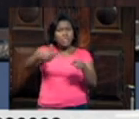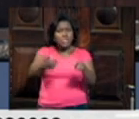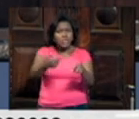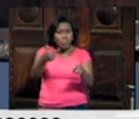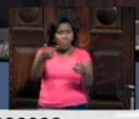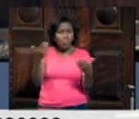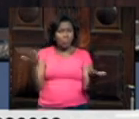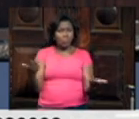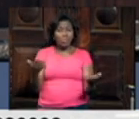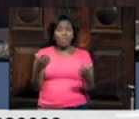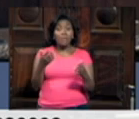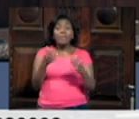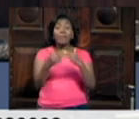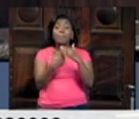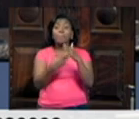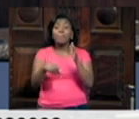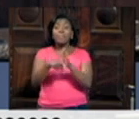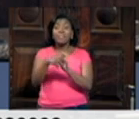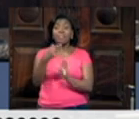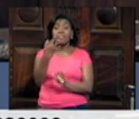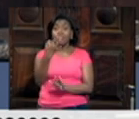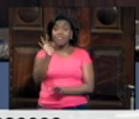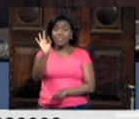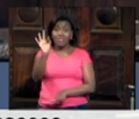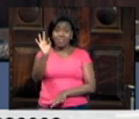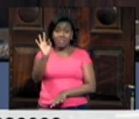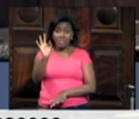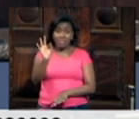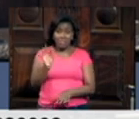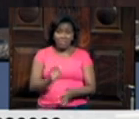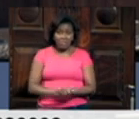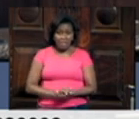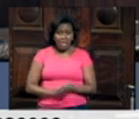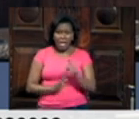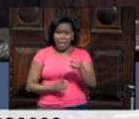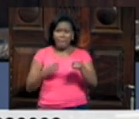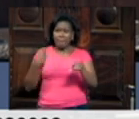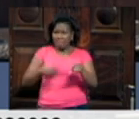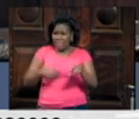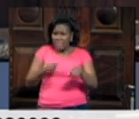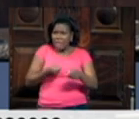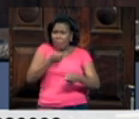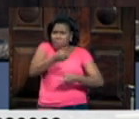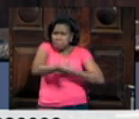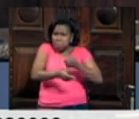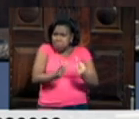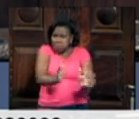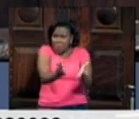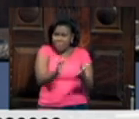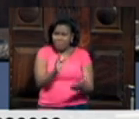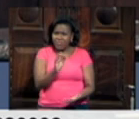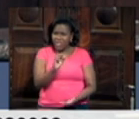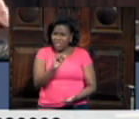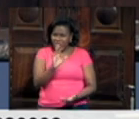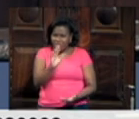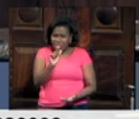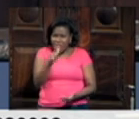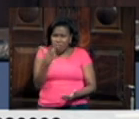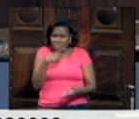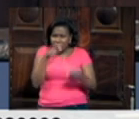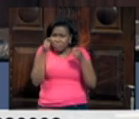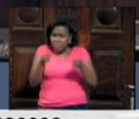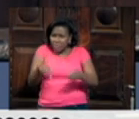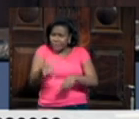uma empresa francesa, Lafarge. Será que ela precisa de benefício fiscal para se instalar no Rio